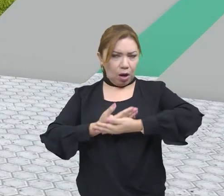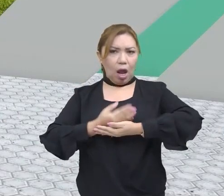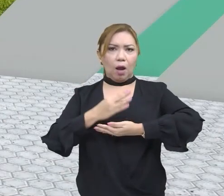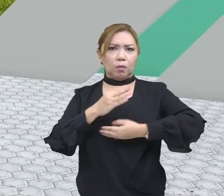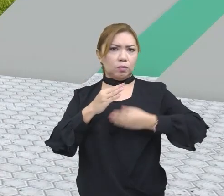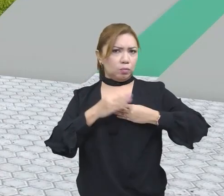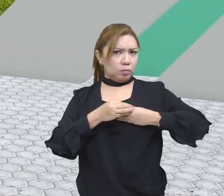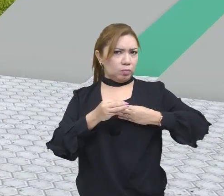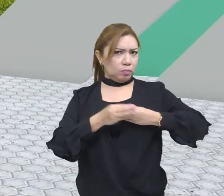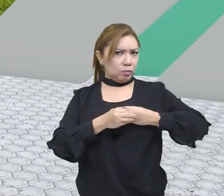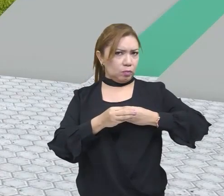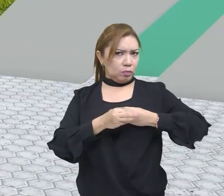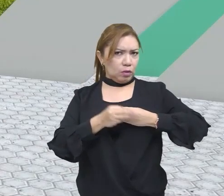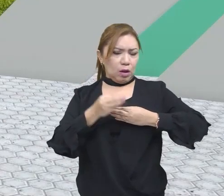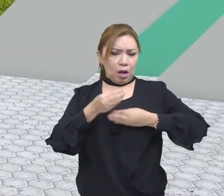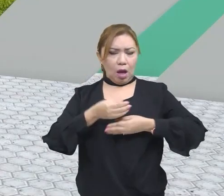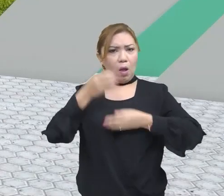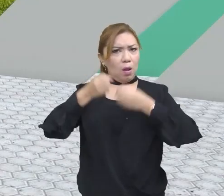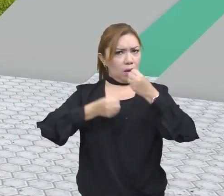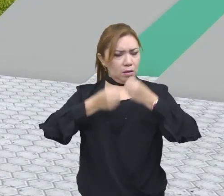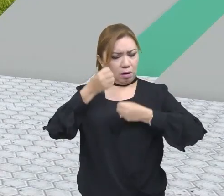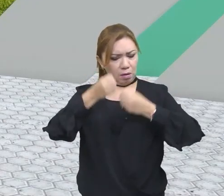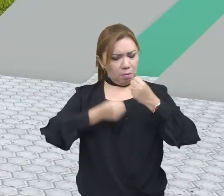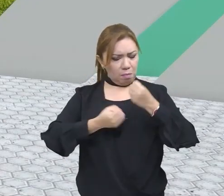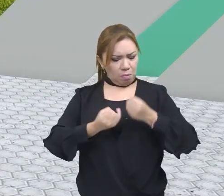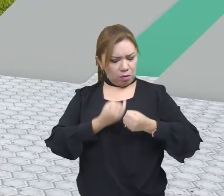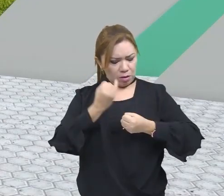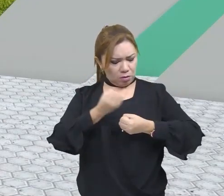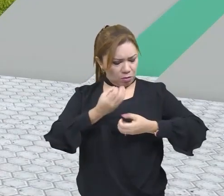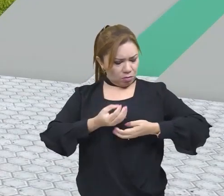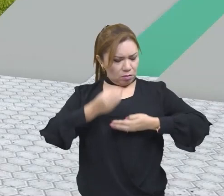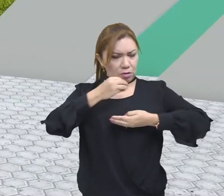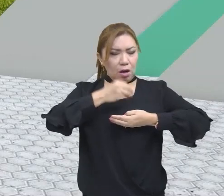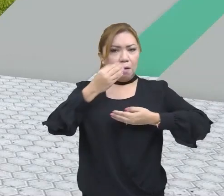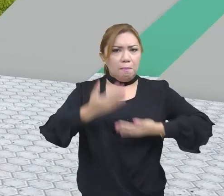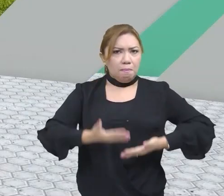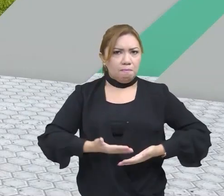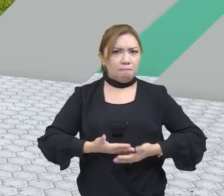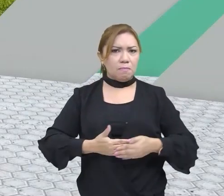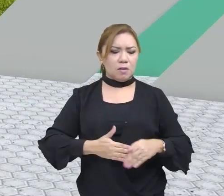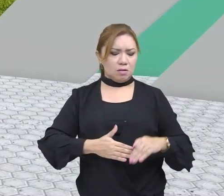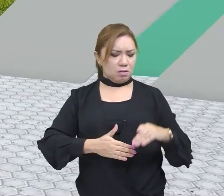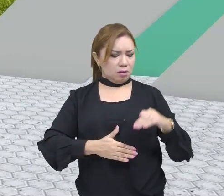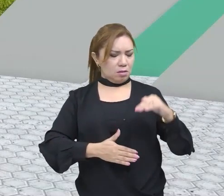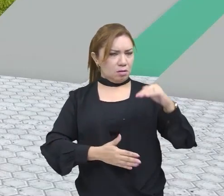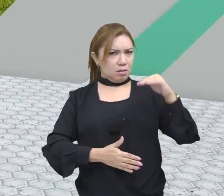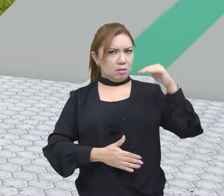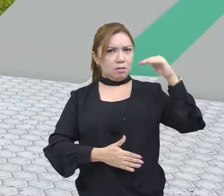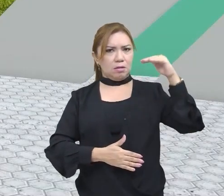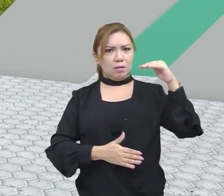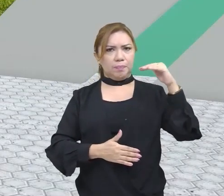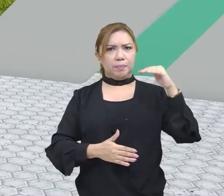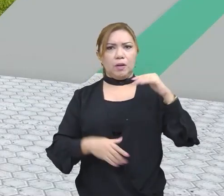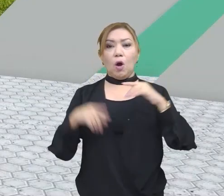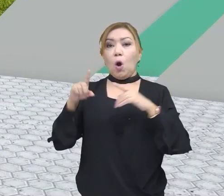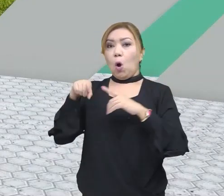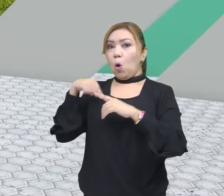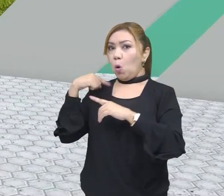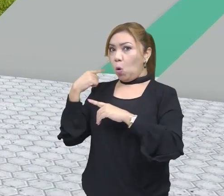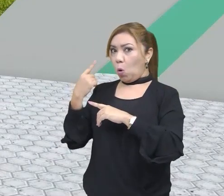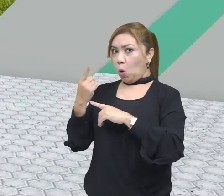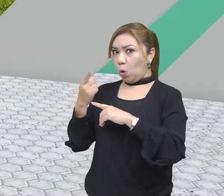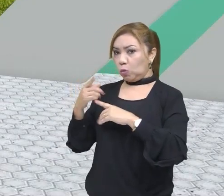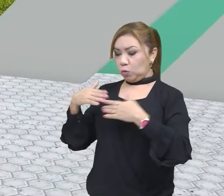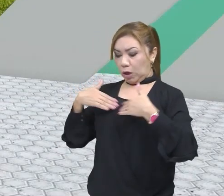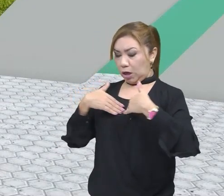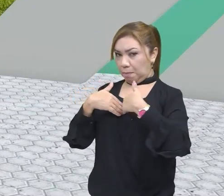na indústria existe um animal que fornece esse leite em grande escala. Quem é esse animal?